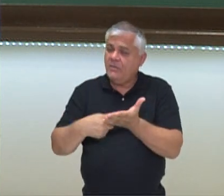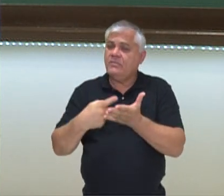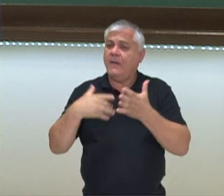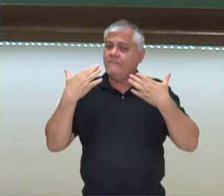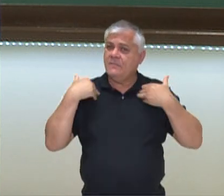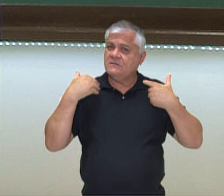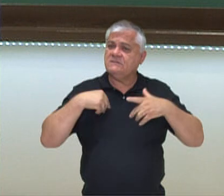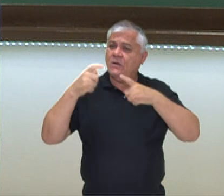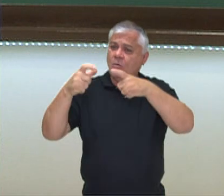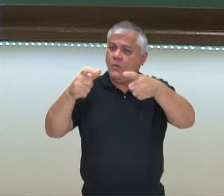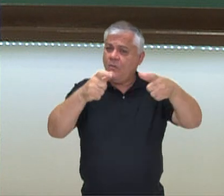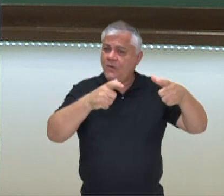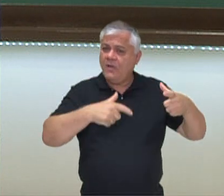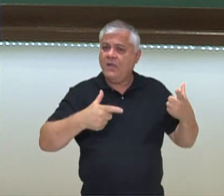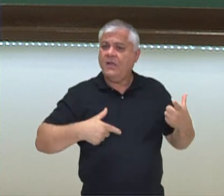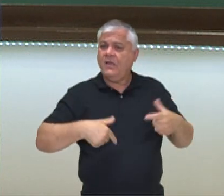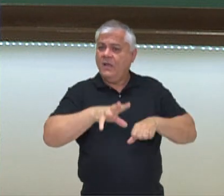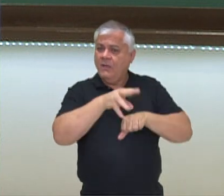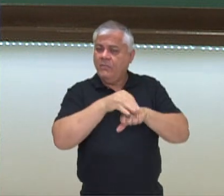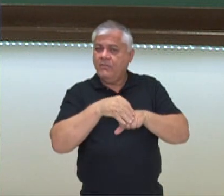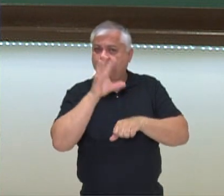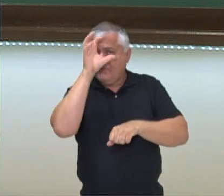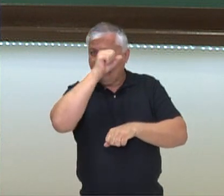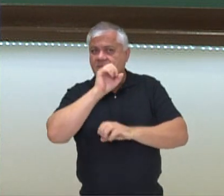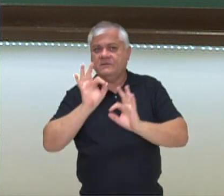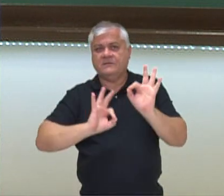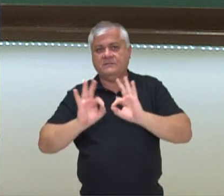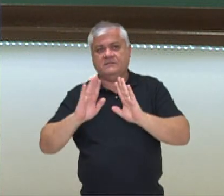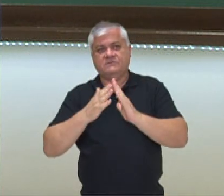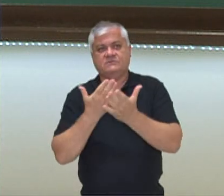como um projeto futuro para a sua escola, sim?